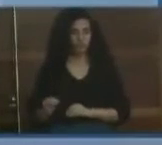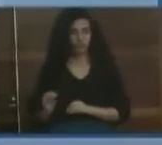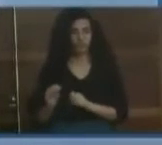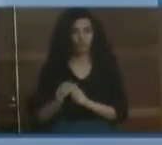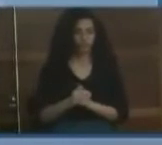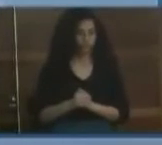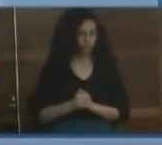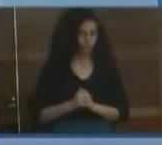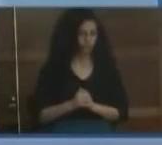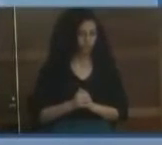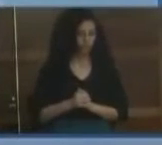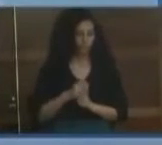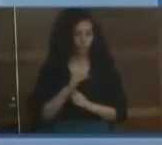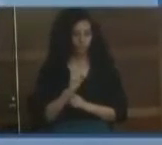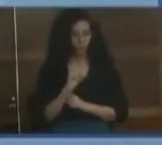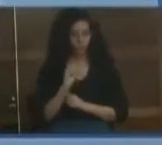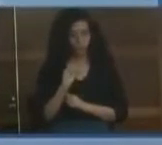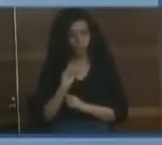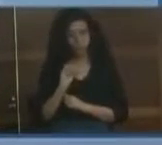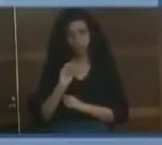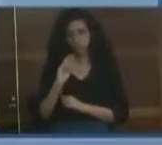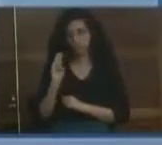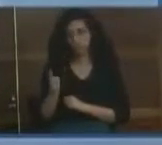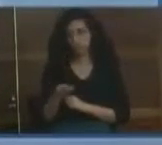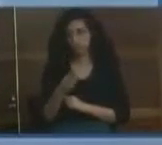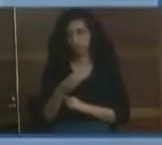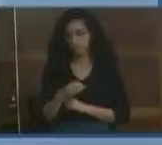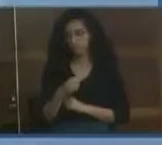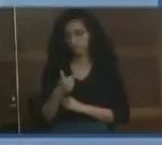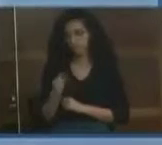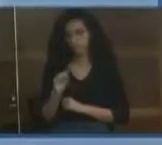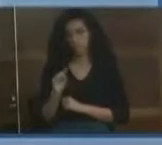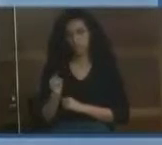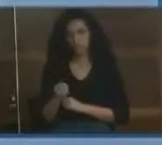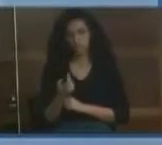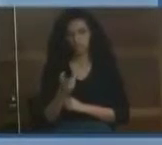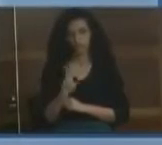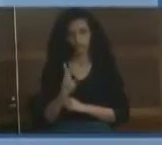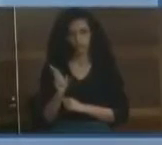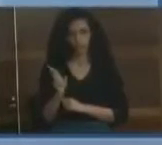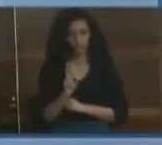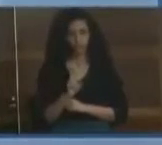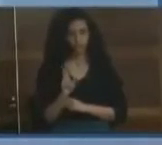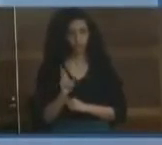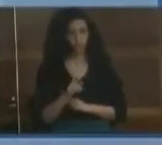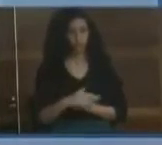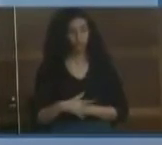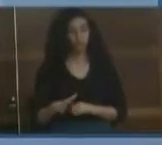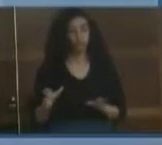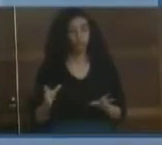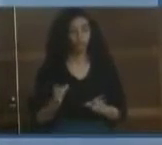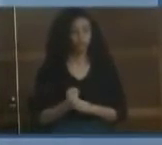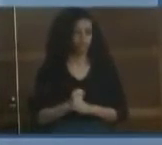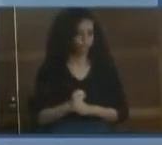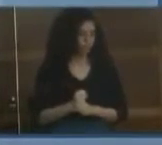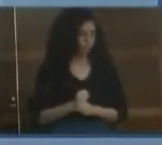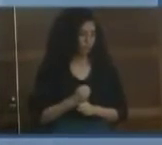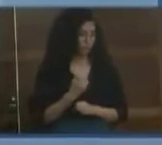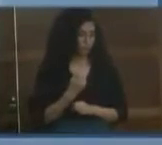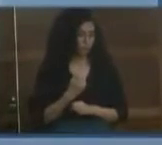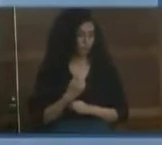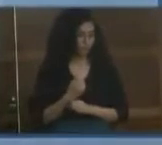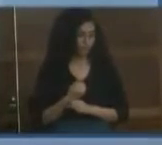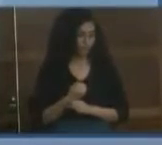aplicações financeiras 80092004 tal da despesas com recursos do fundeb